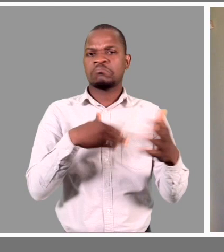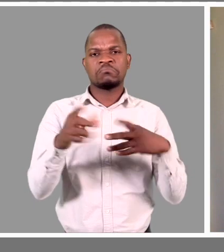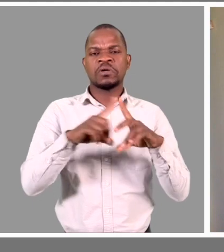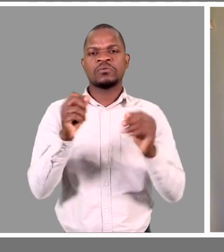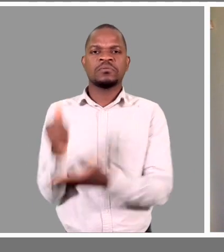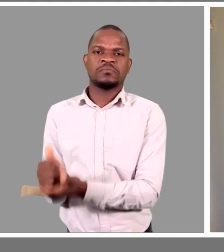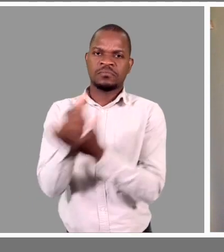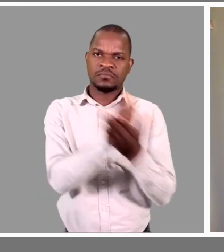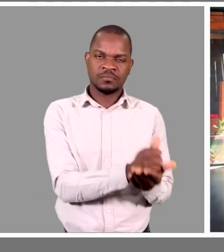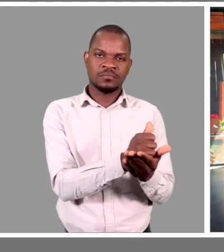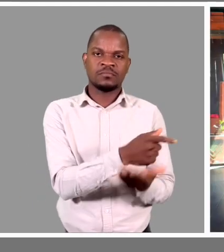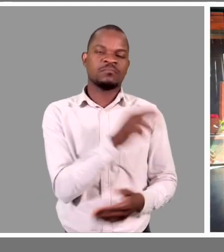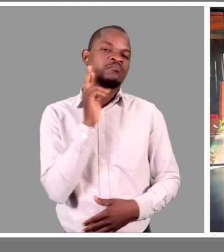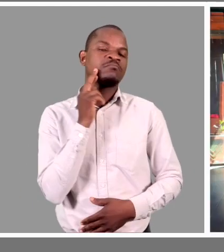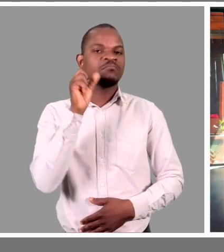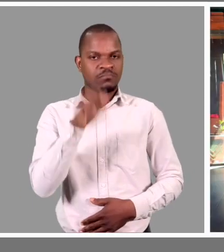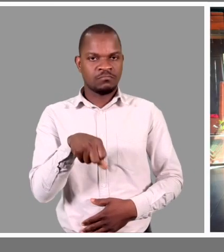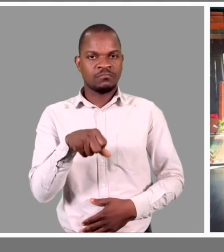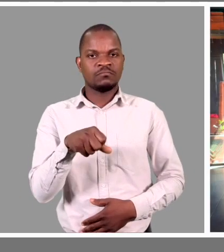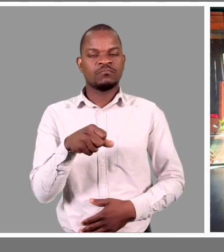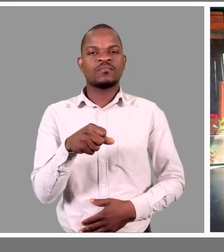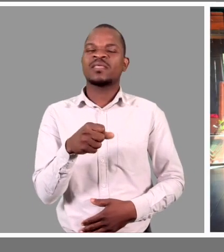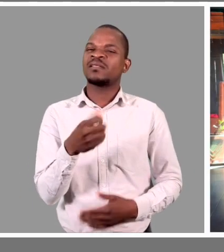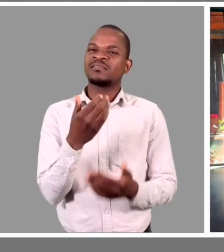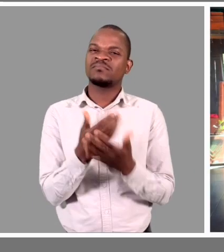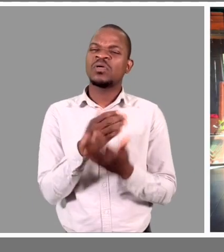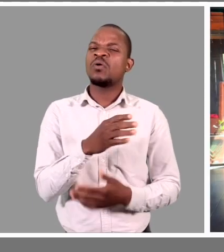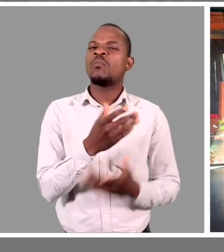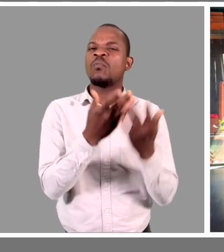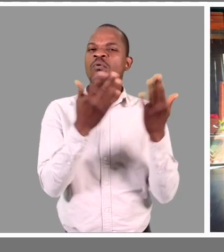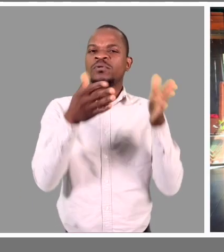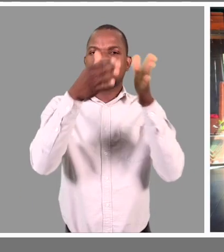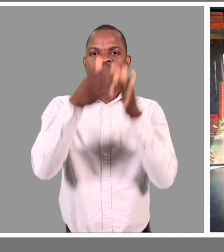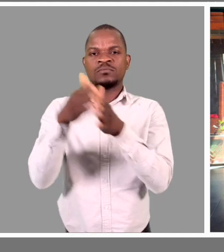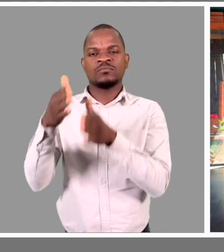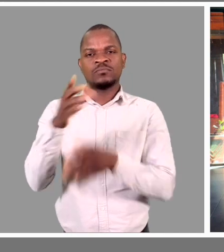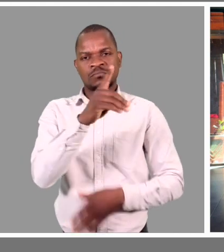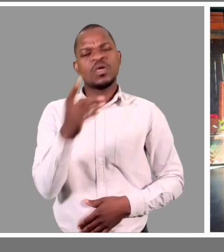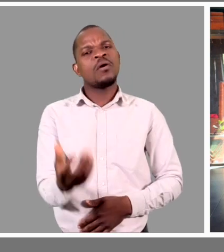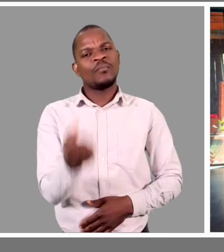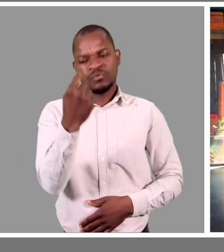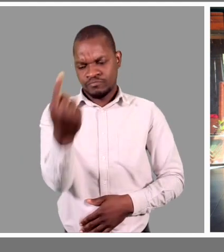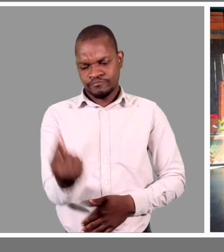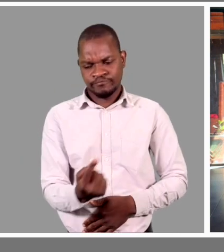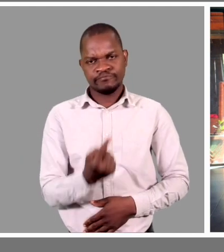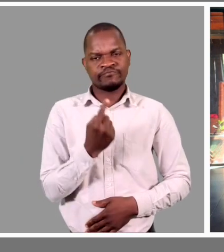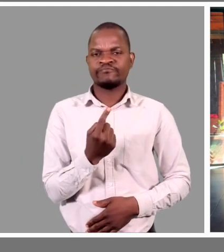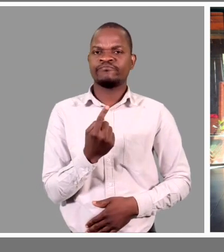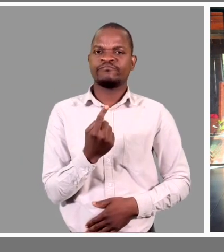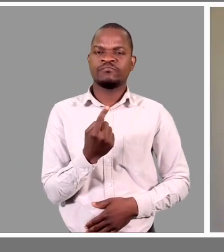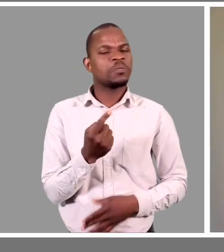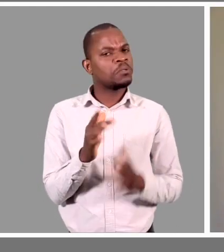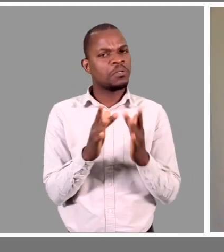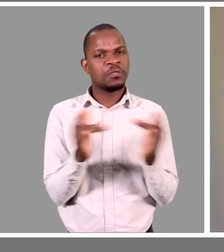algo que gostaria de acrescentar? Dizer que gostaria que muitas pessoas com deficiência frequentassem o nosso lugar, o